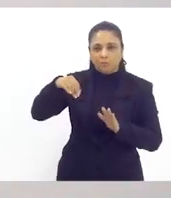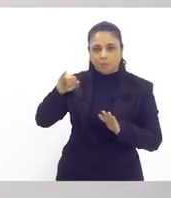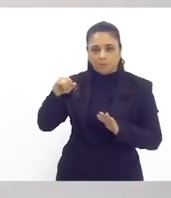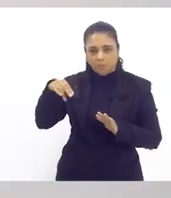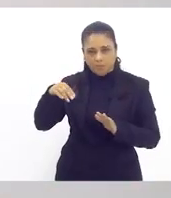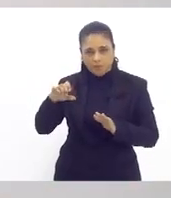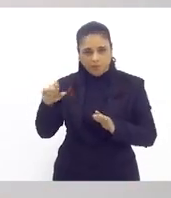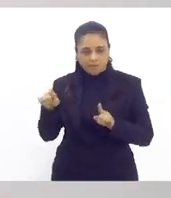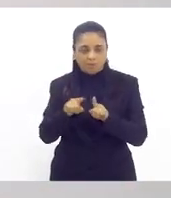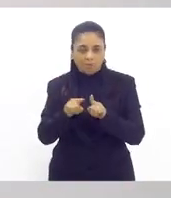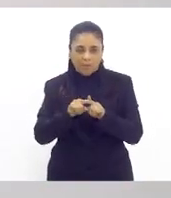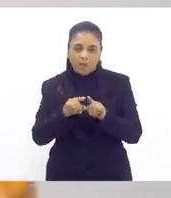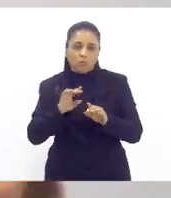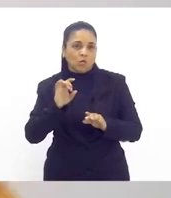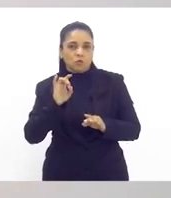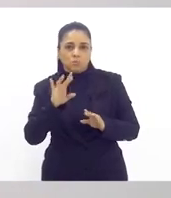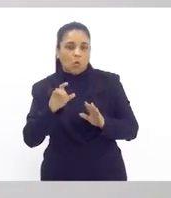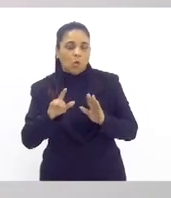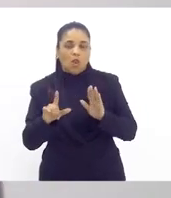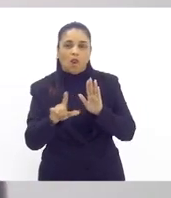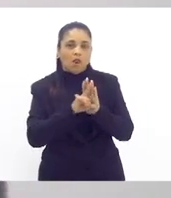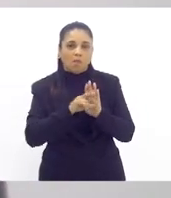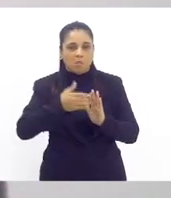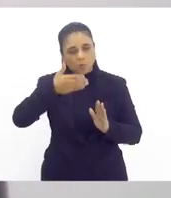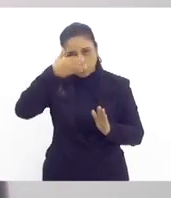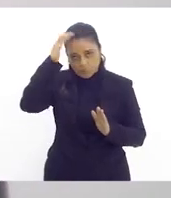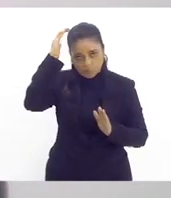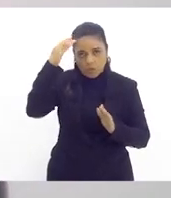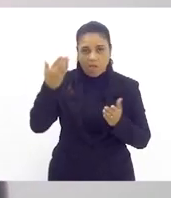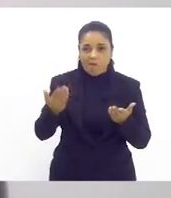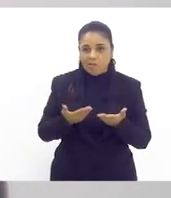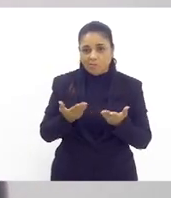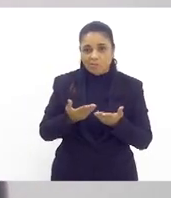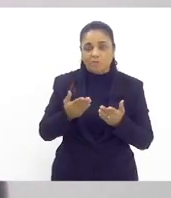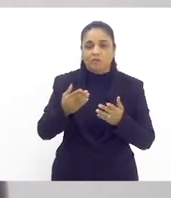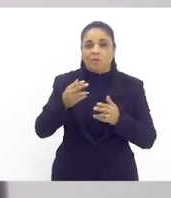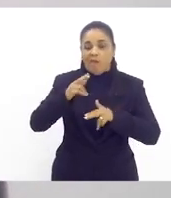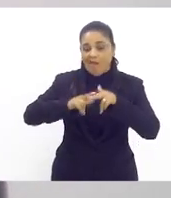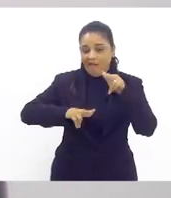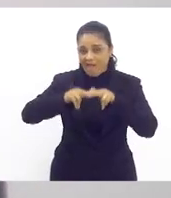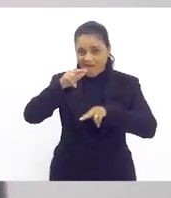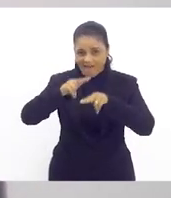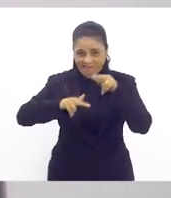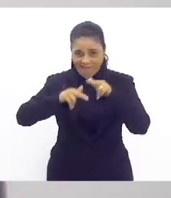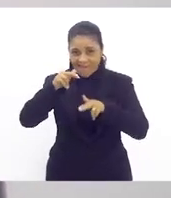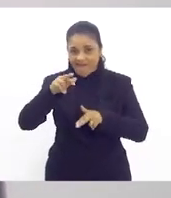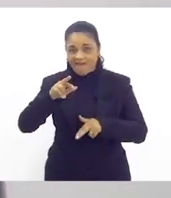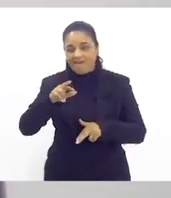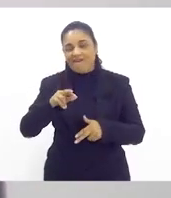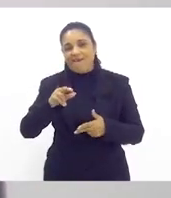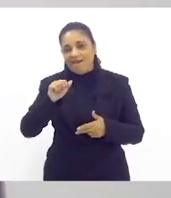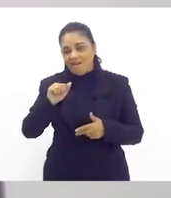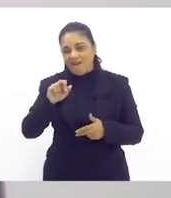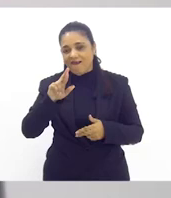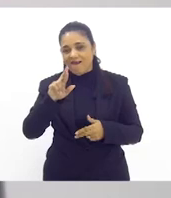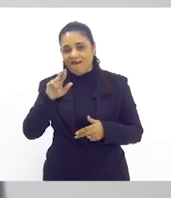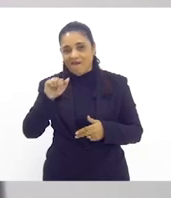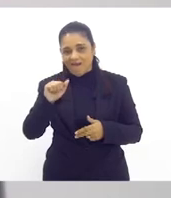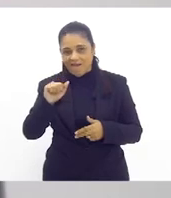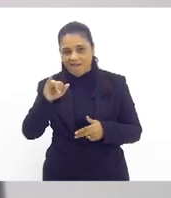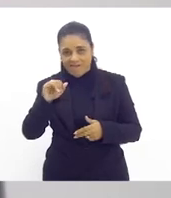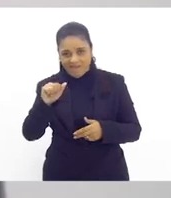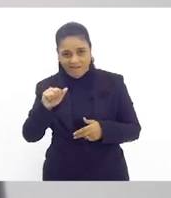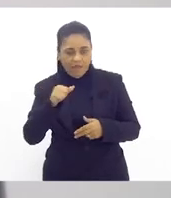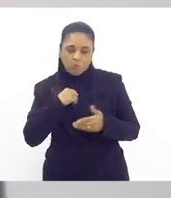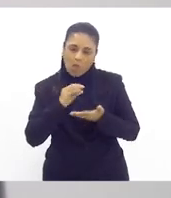não faz só Paulo Gustavo Então agora mesmo a gente fez um fomento ao Arraiá que é o movimento específico que não é com recurso